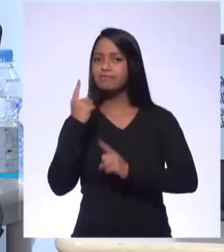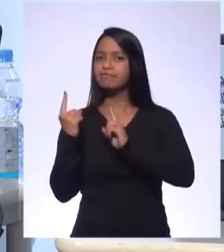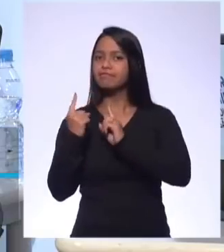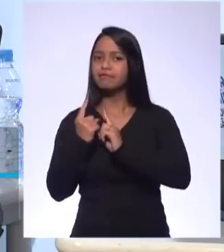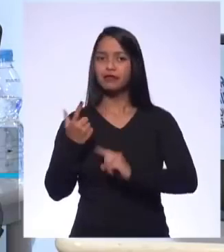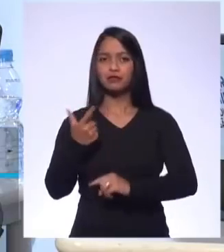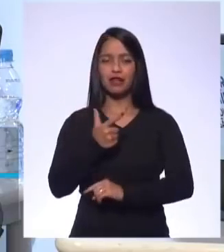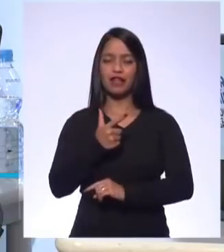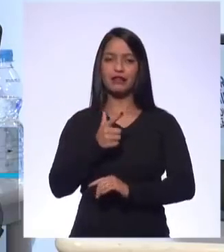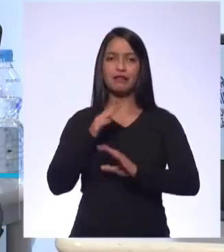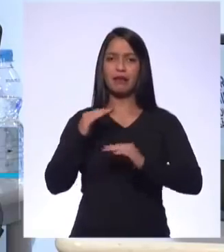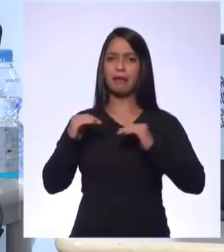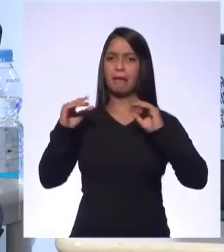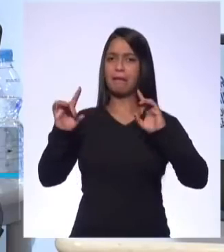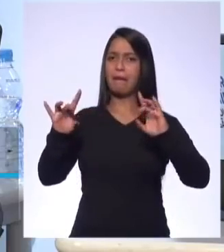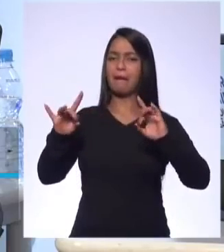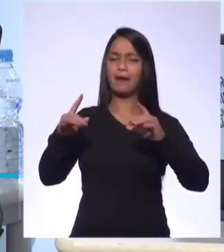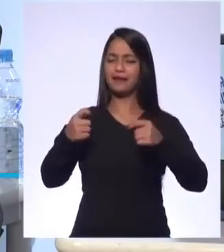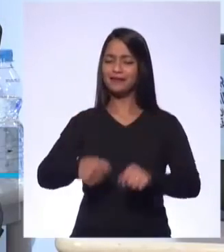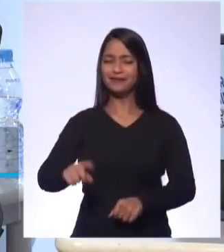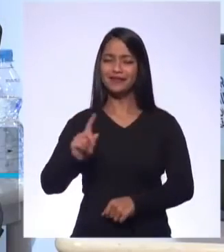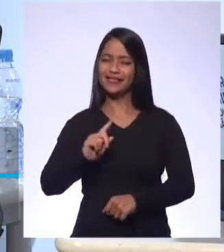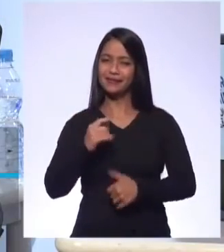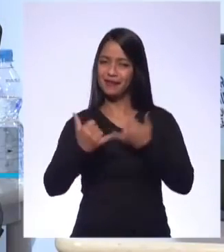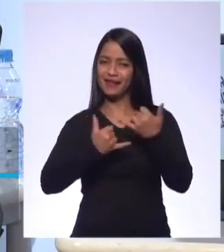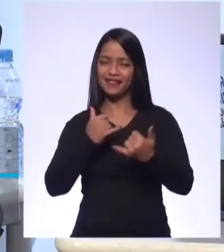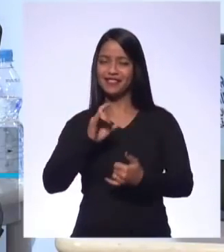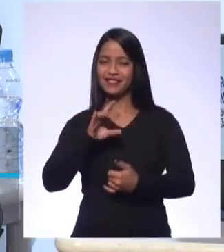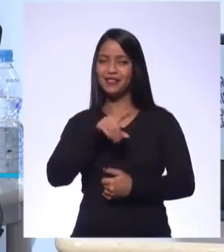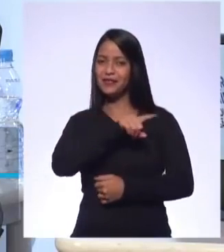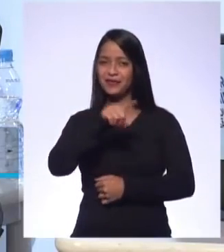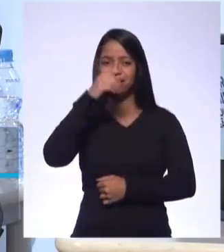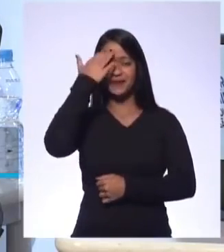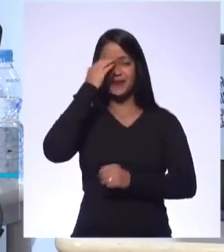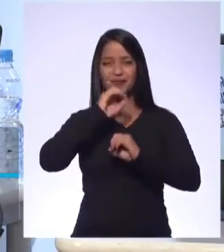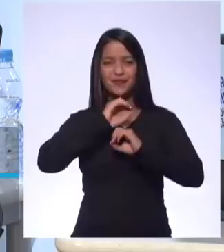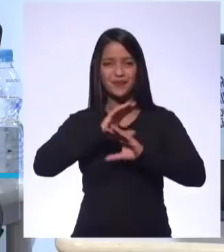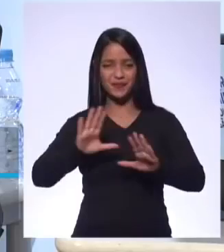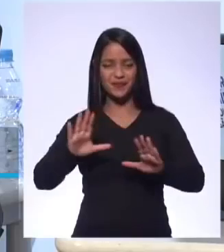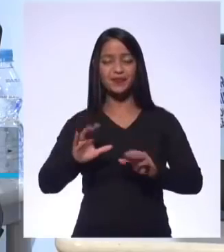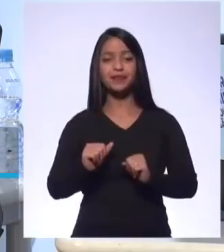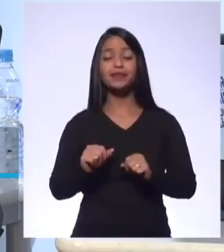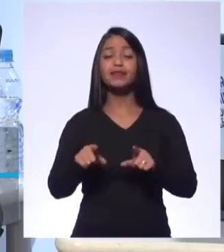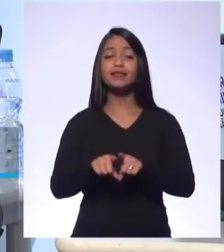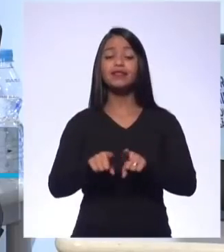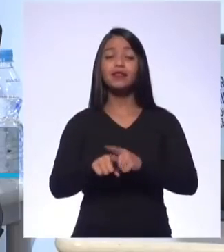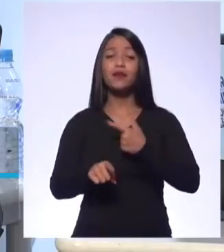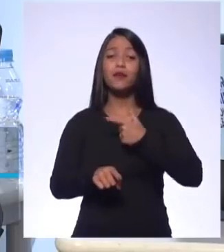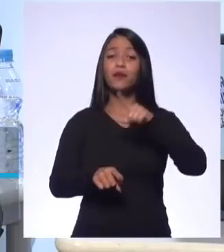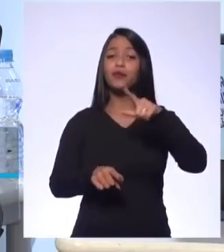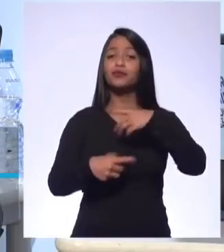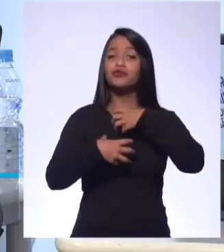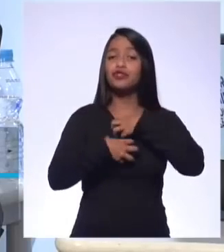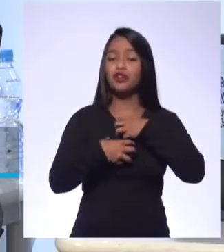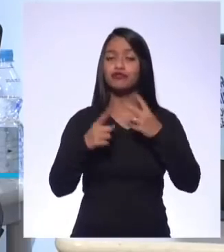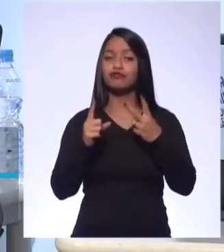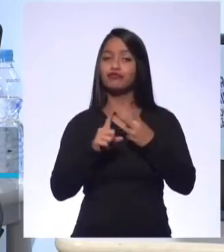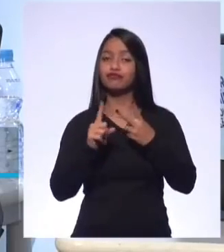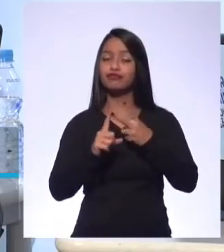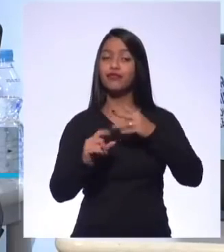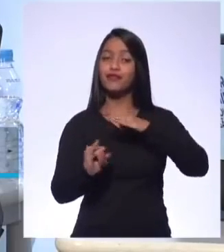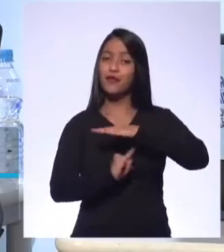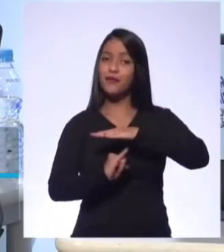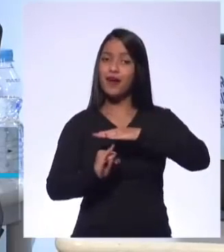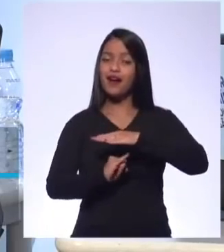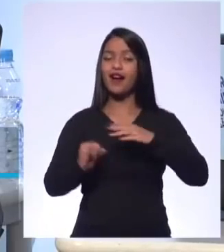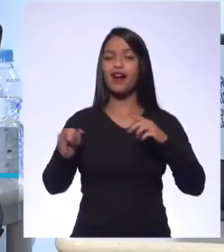assim, excelentíssimo, tal. Foi uma brincadeira, mas para o aluno entender, né? E a forma mais descontraída. E vocês aí, como é que